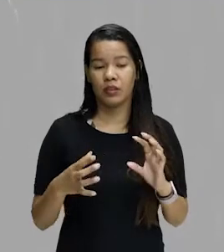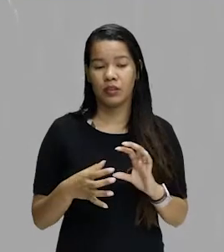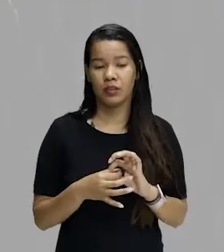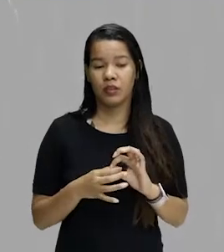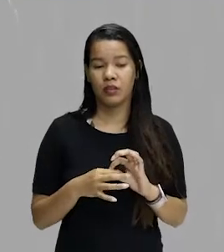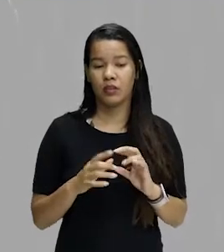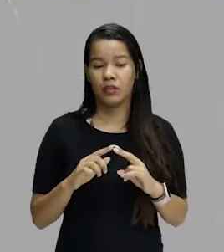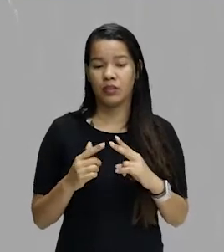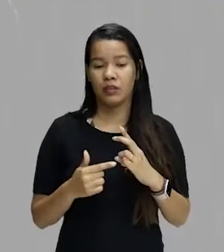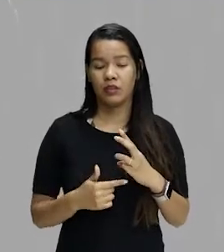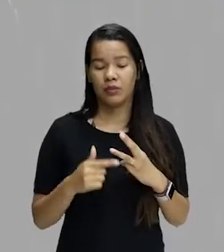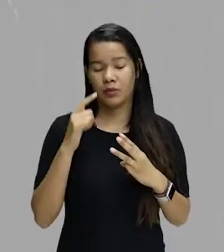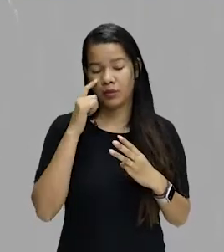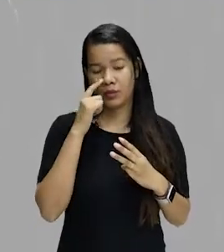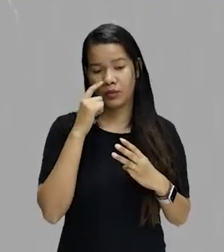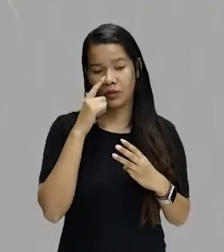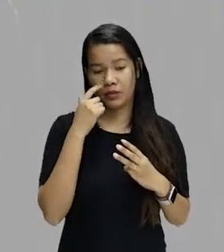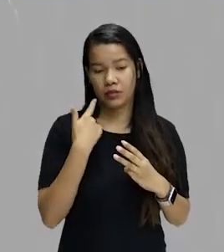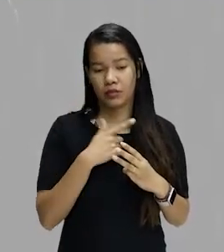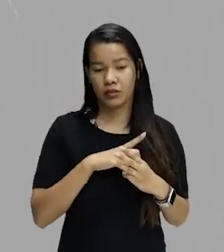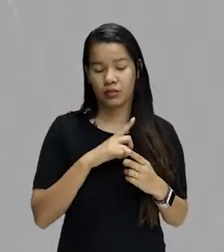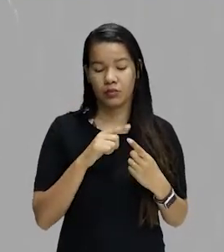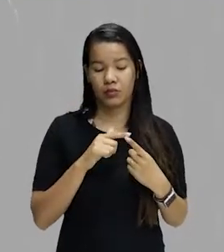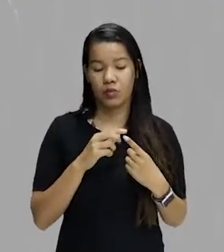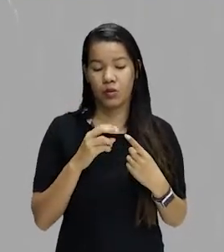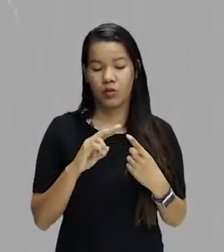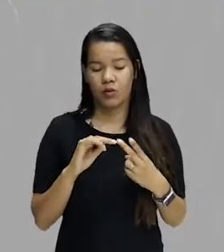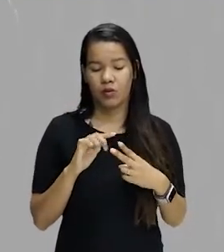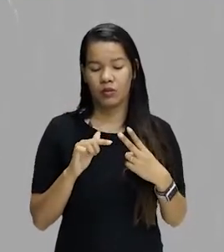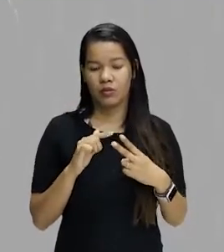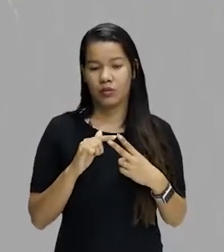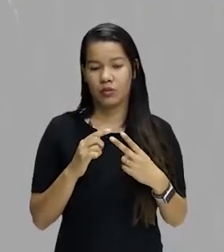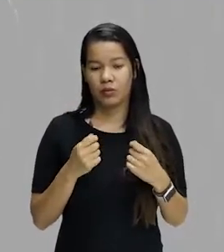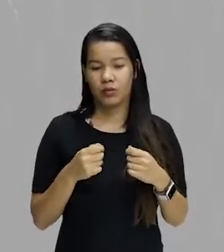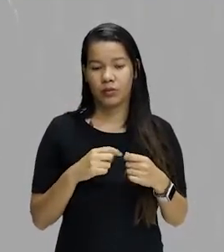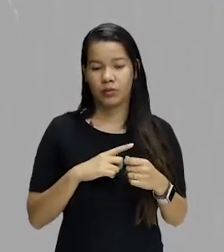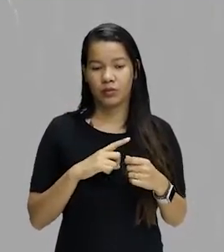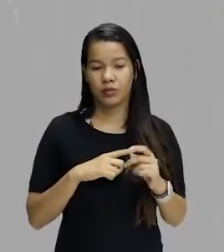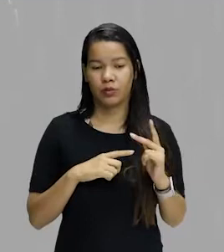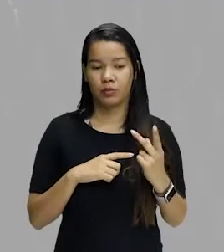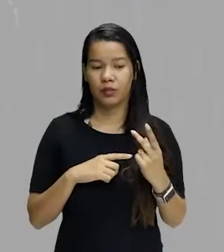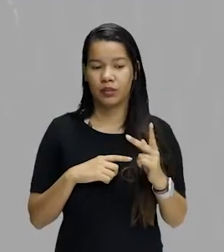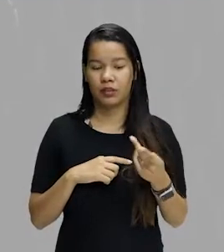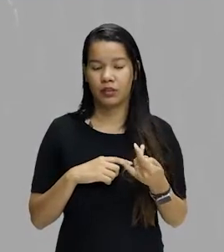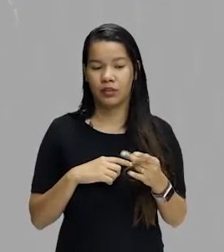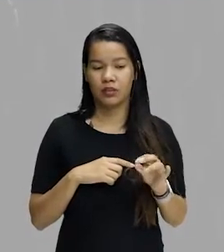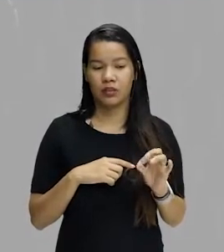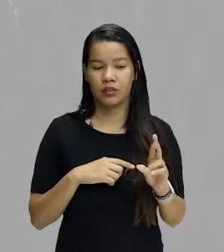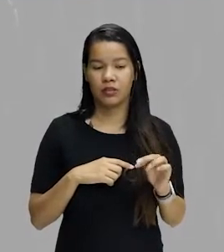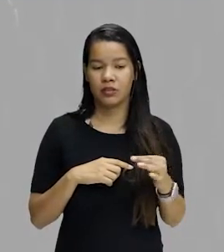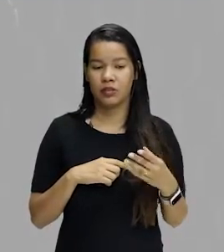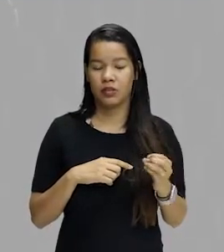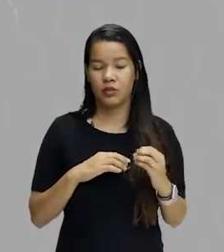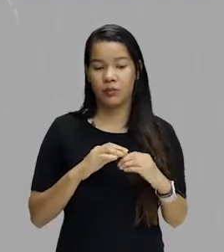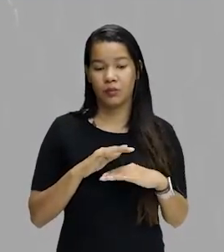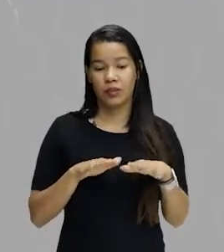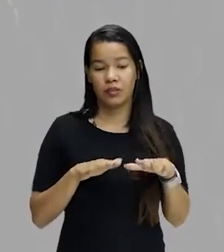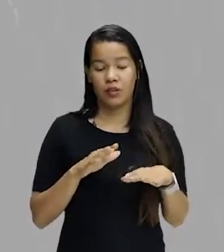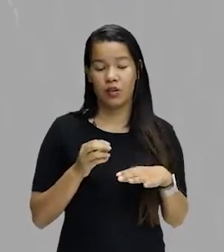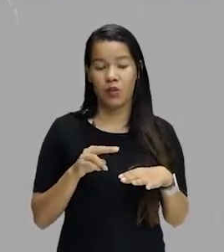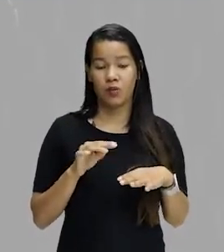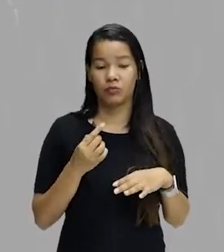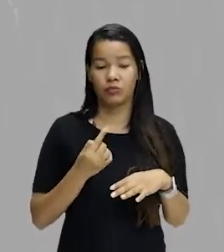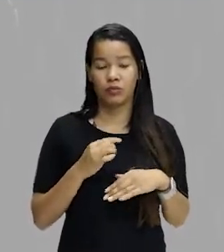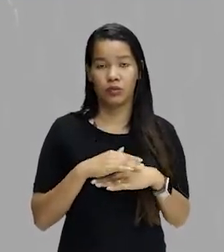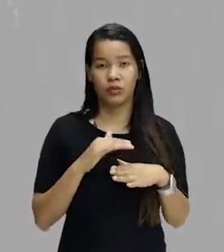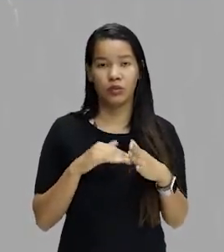ligações pi. Podemos romper uma ou as duas. Podemos ter uma hidratação parcial, uma hidratação total. Mas um